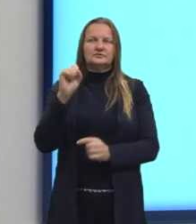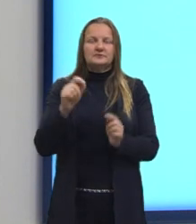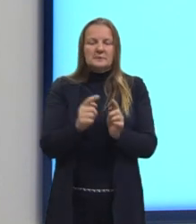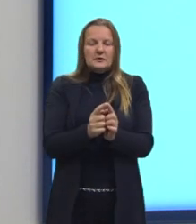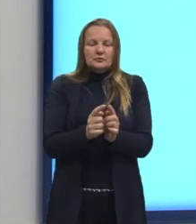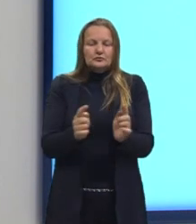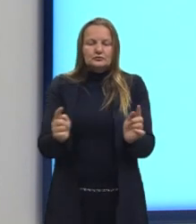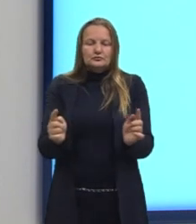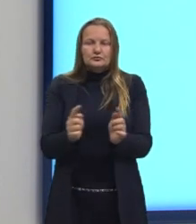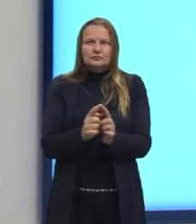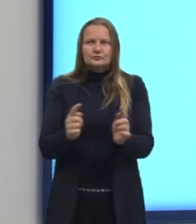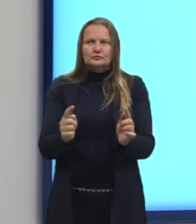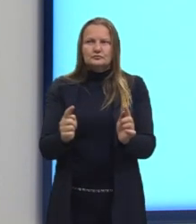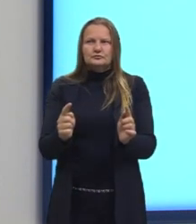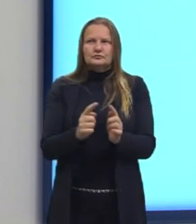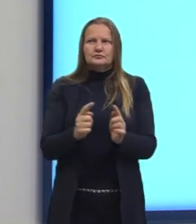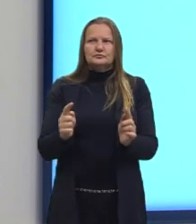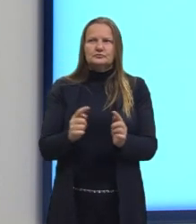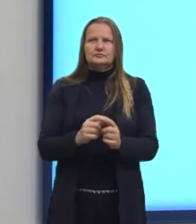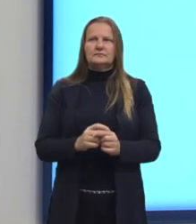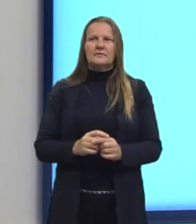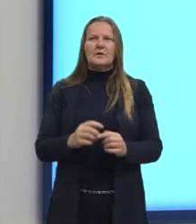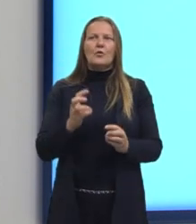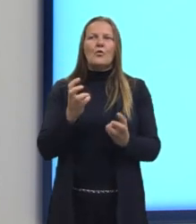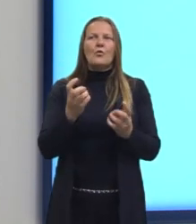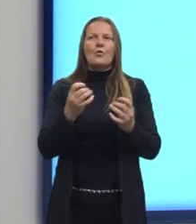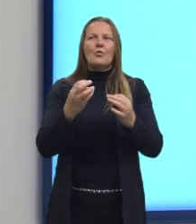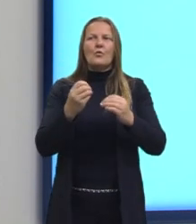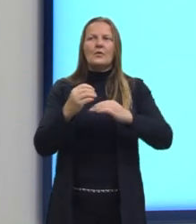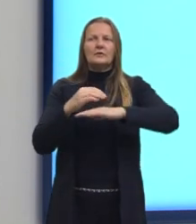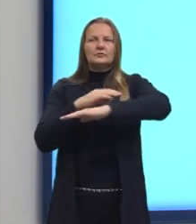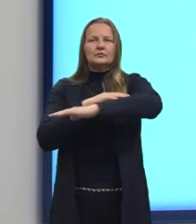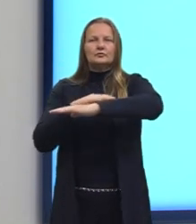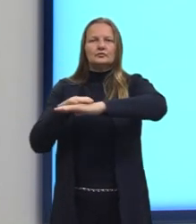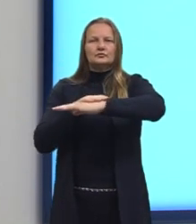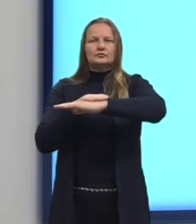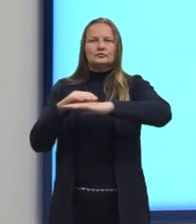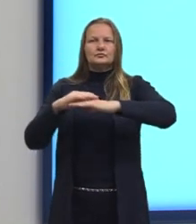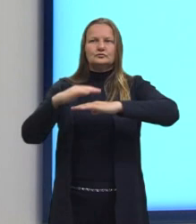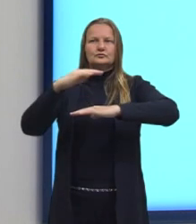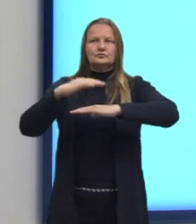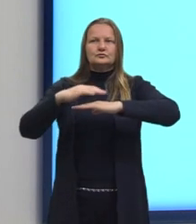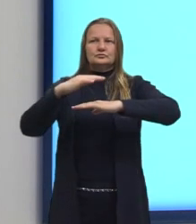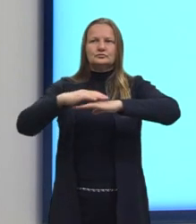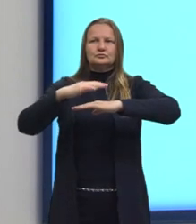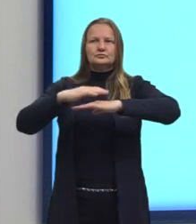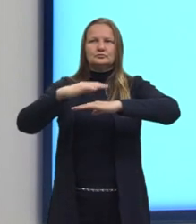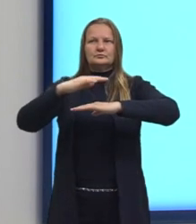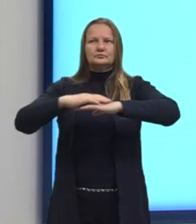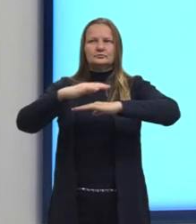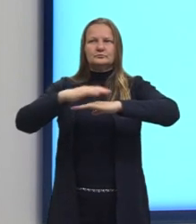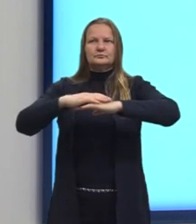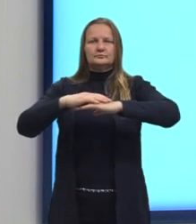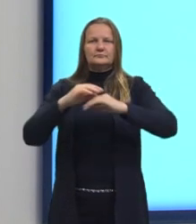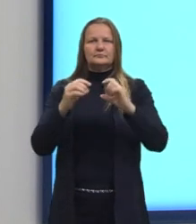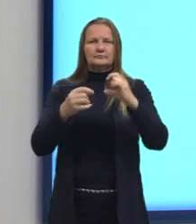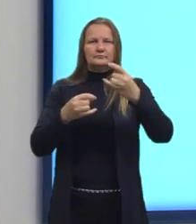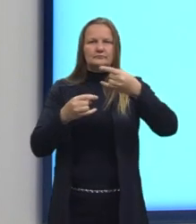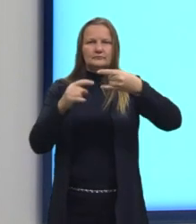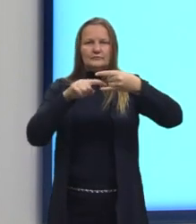de onda a amplitude ela vai estar relacionada né a esse espaço aqui né ela pode ser maior